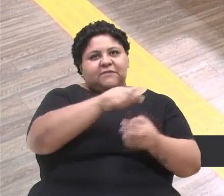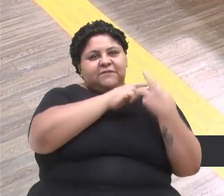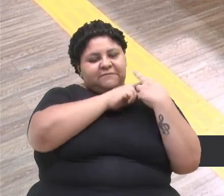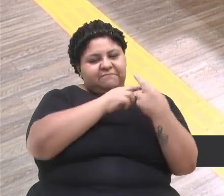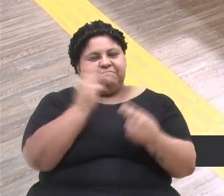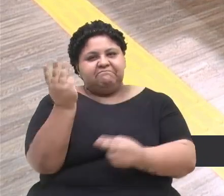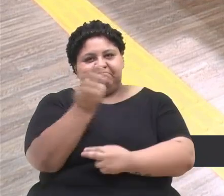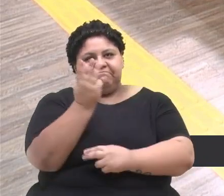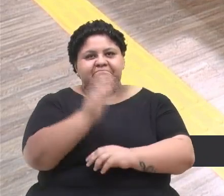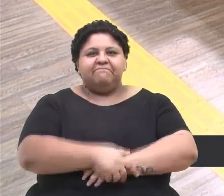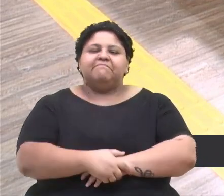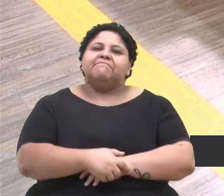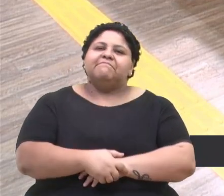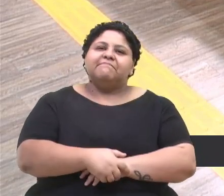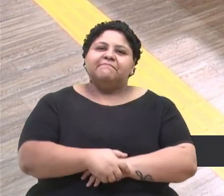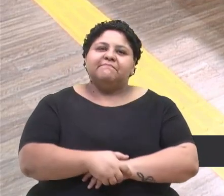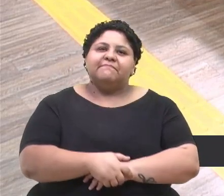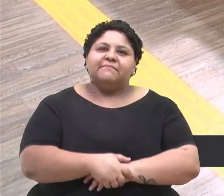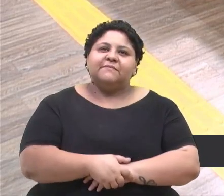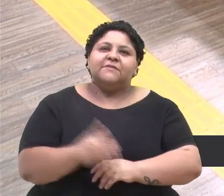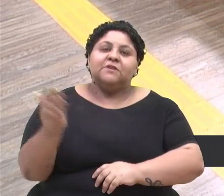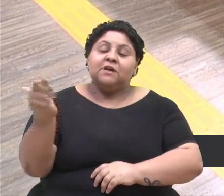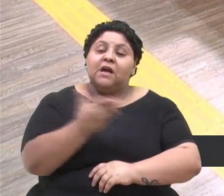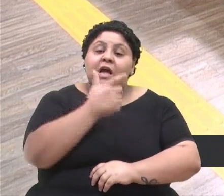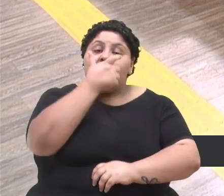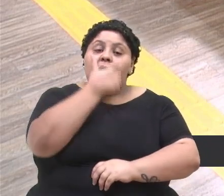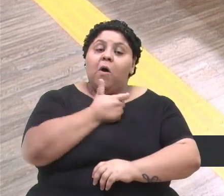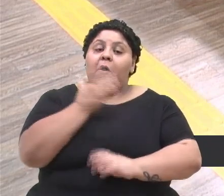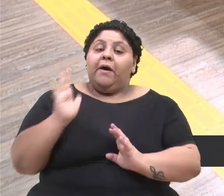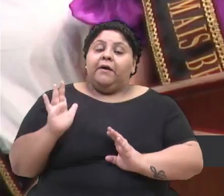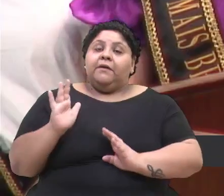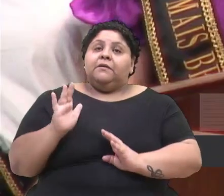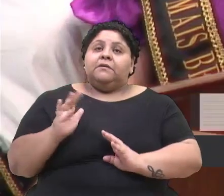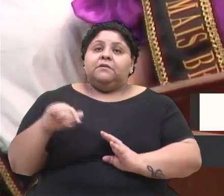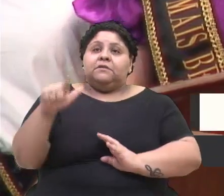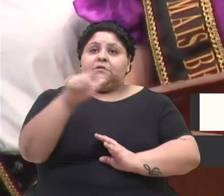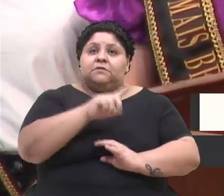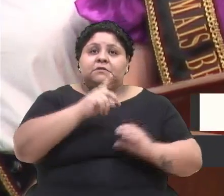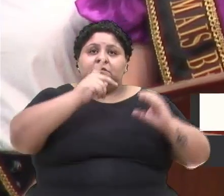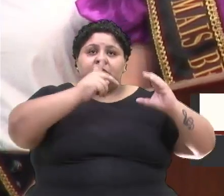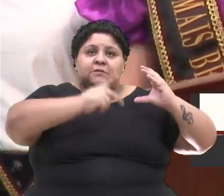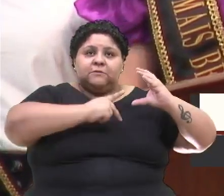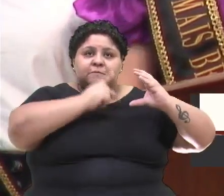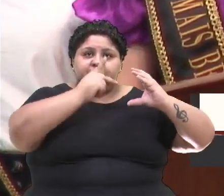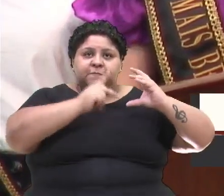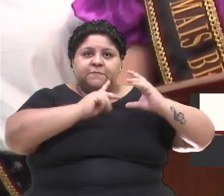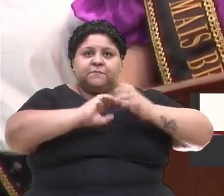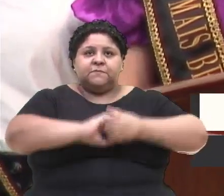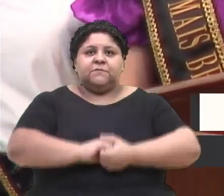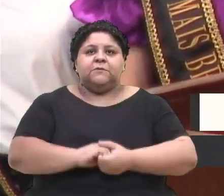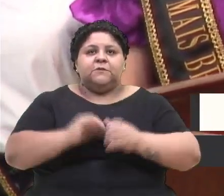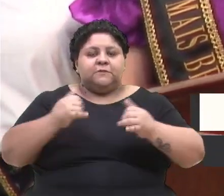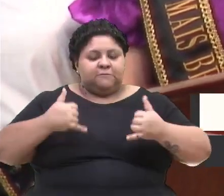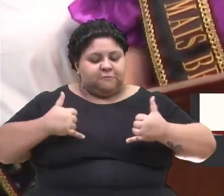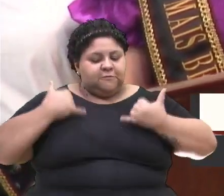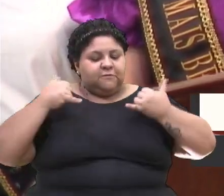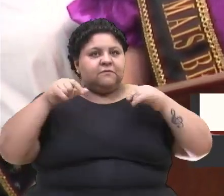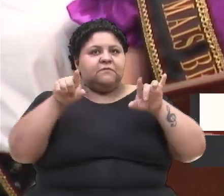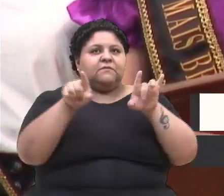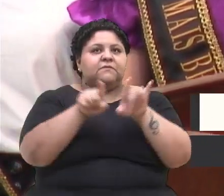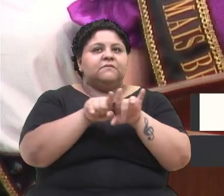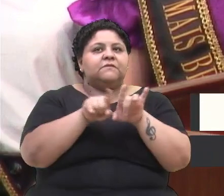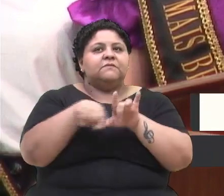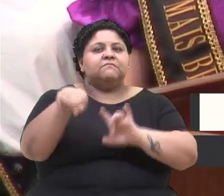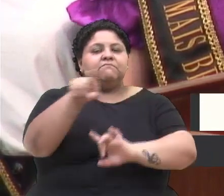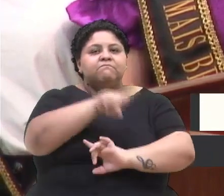meninas. Pessoal, eu acho que essa Câmara de Vereadores nos honra também em